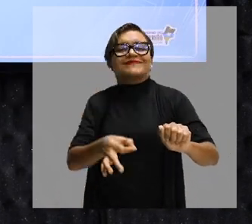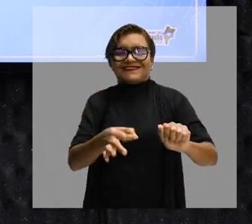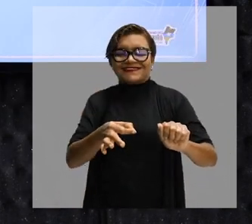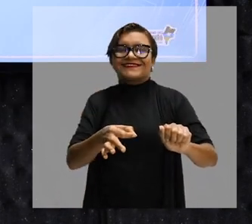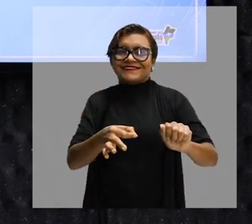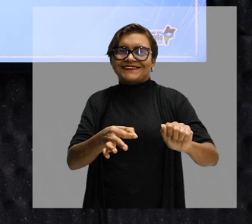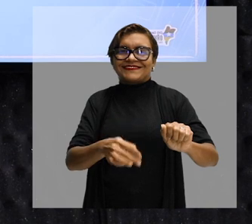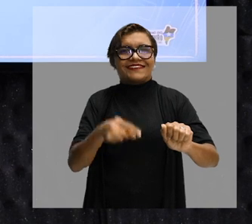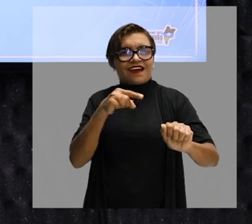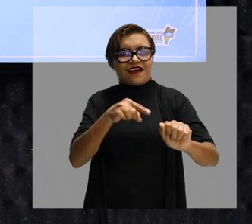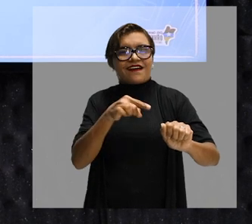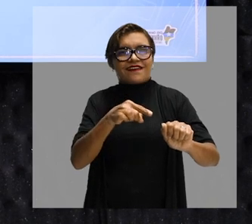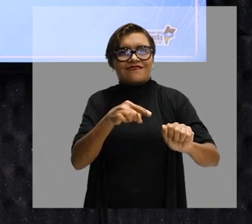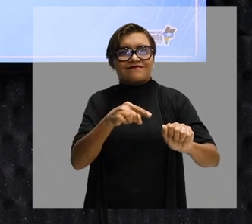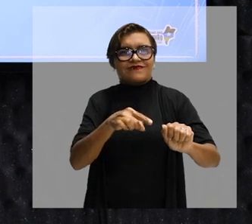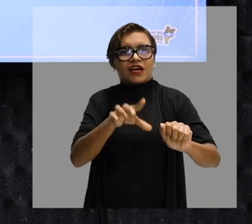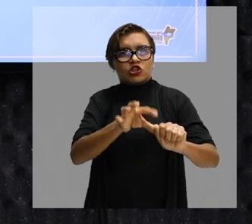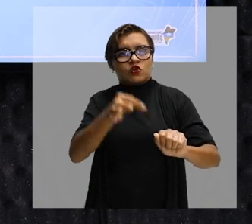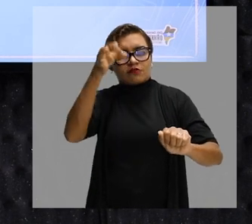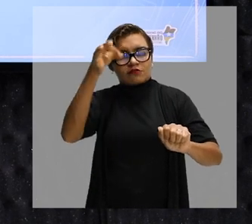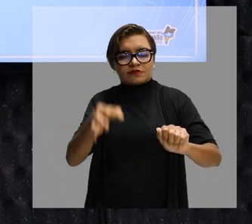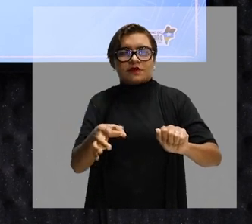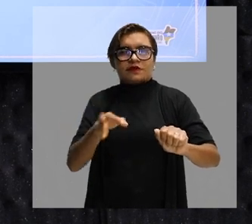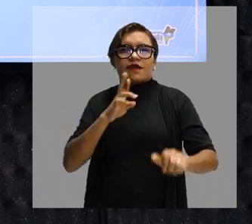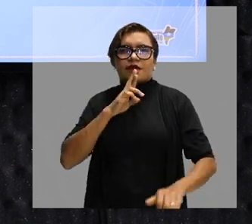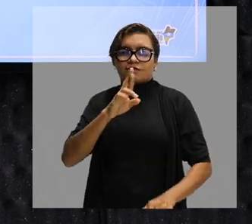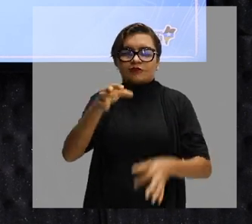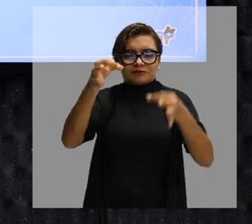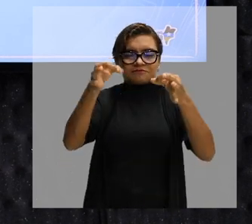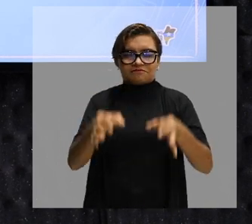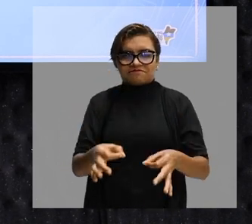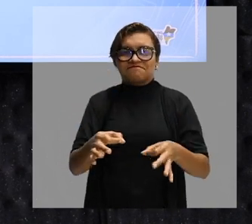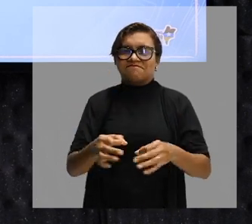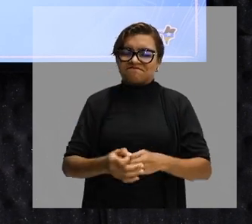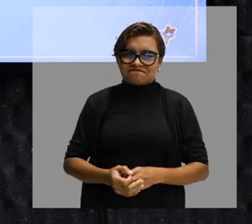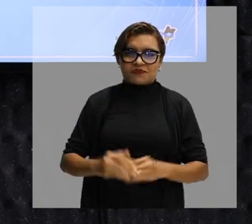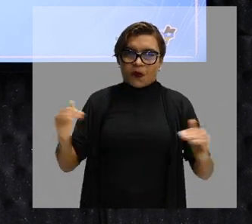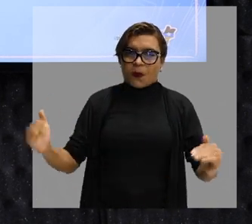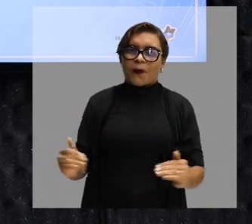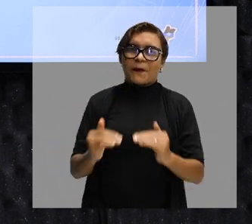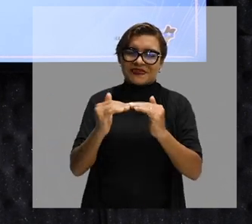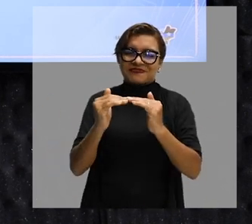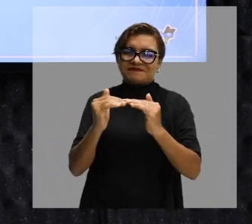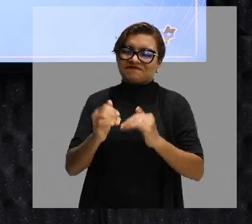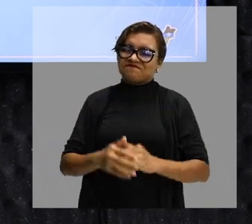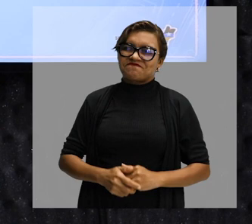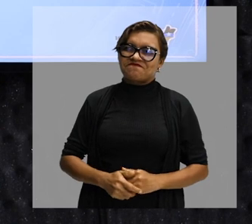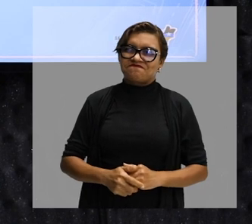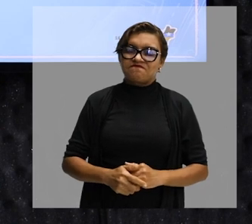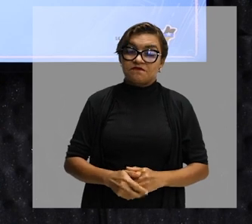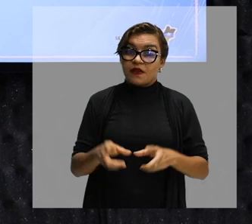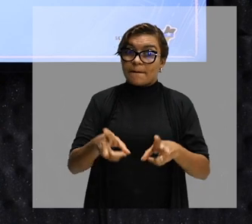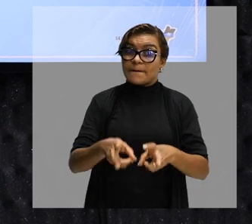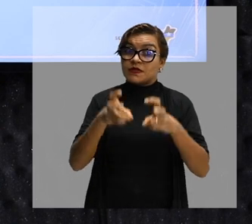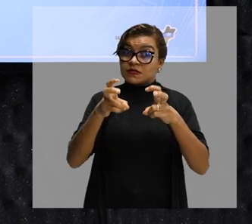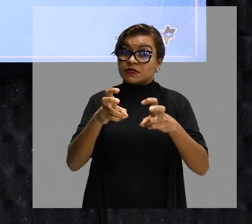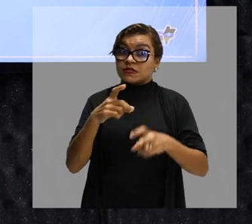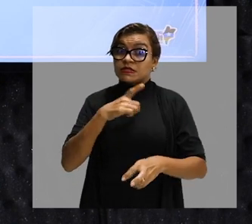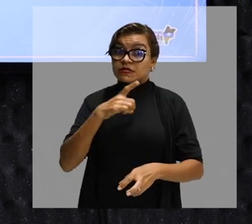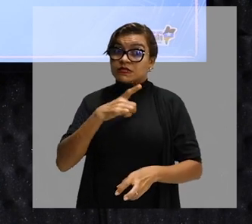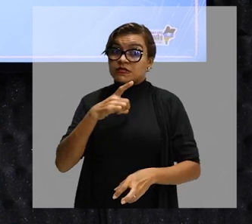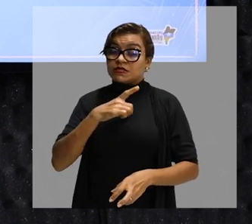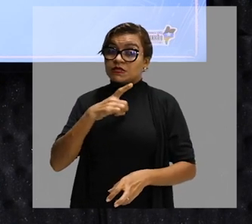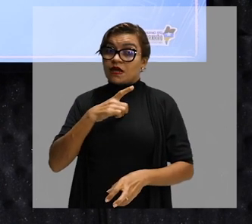aí a letra A como resposta para a nossa proposição. Então, veja só, perceba, nós temos